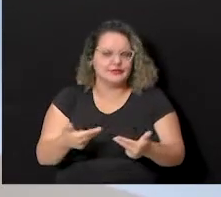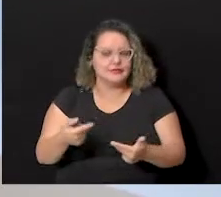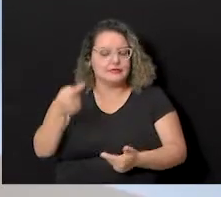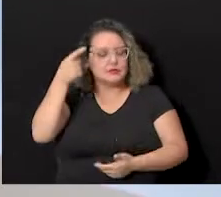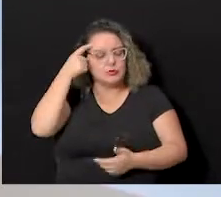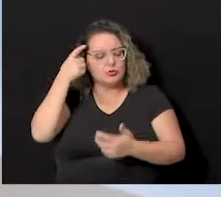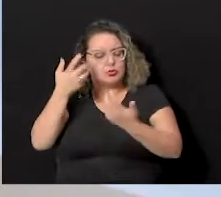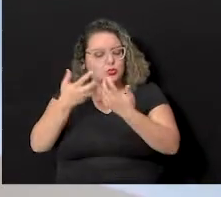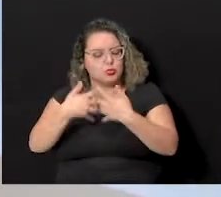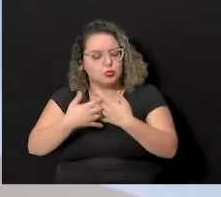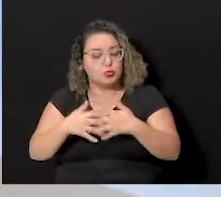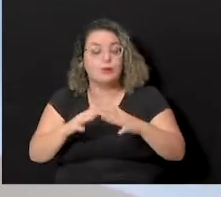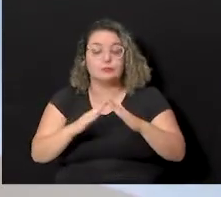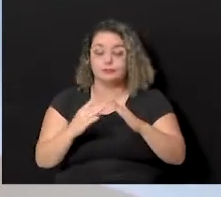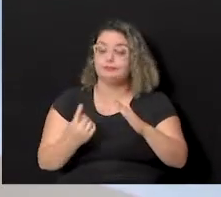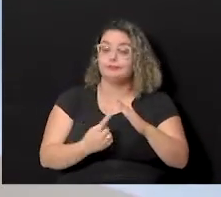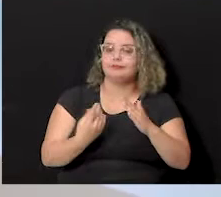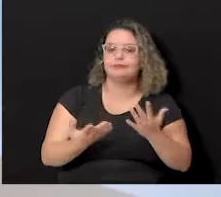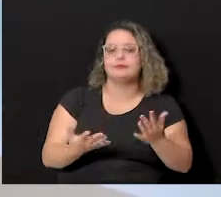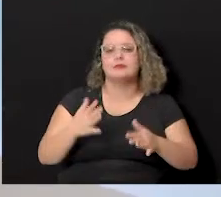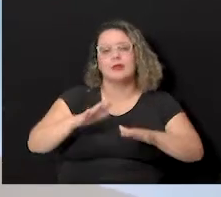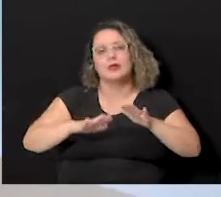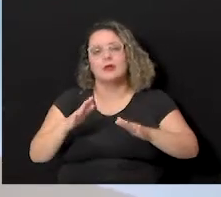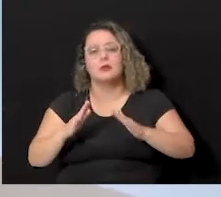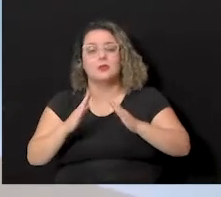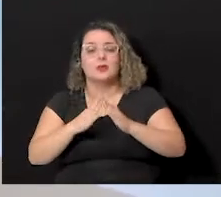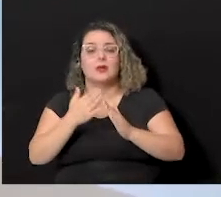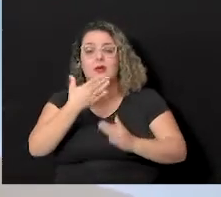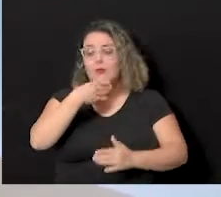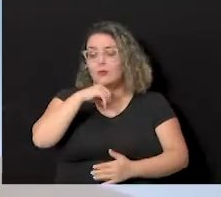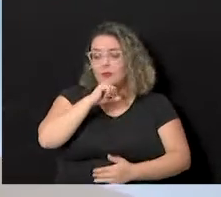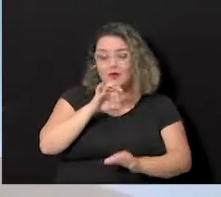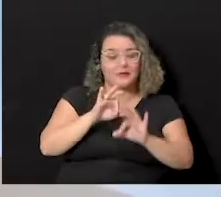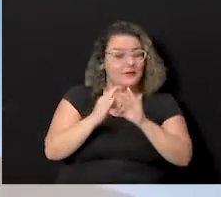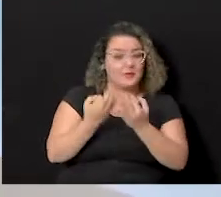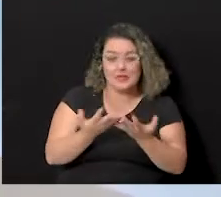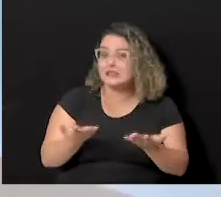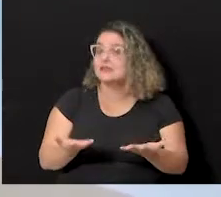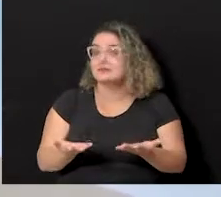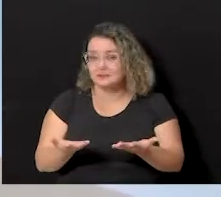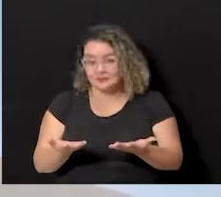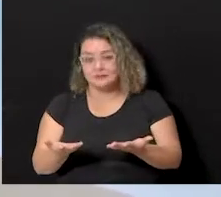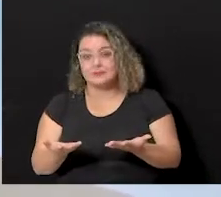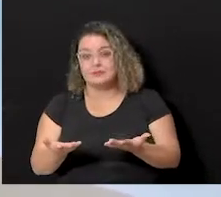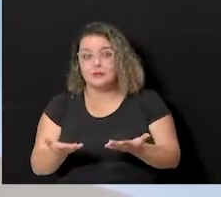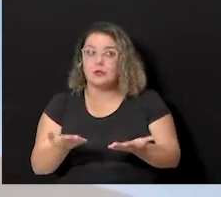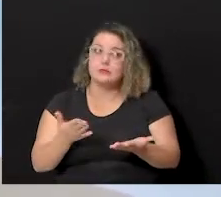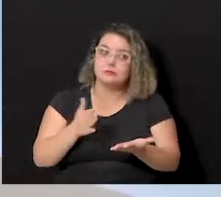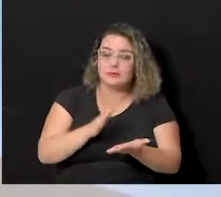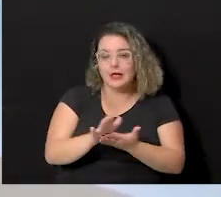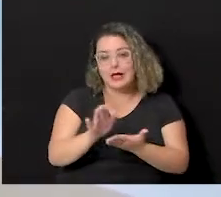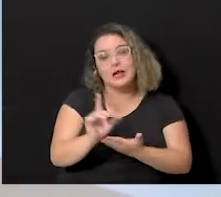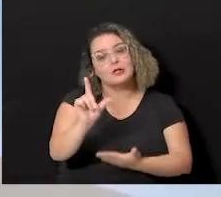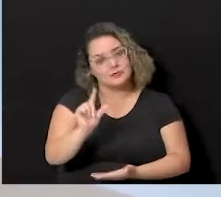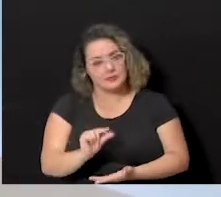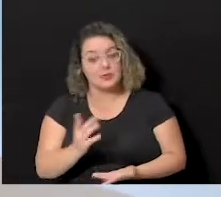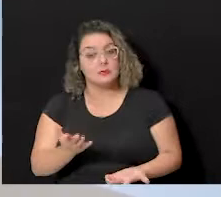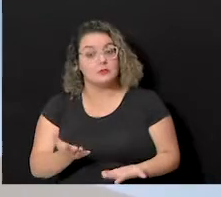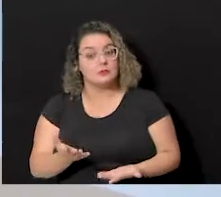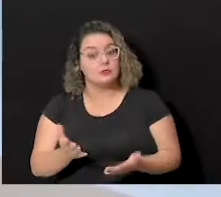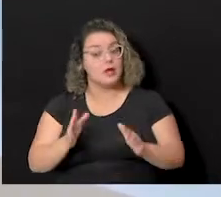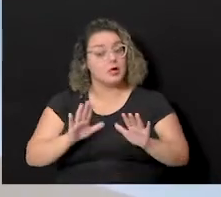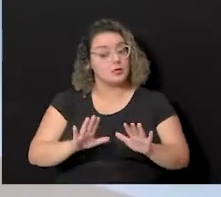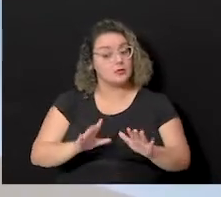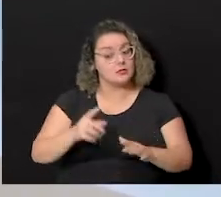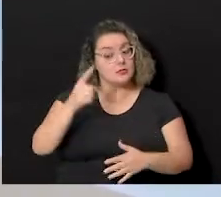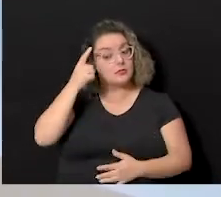nessa perspectiva. Às vezes morar em casa, com os pais, com familiares, tem menos custos. Mas se você está pensando